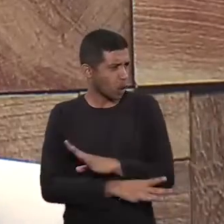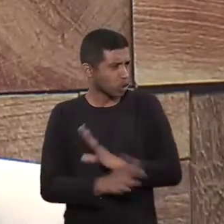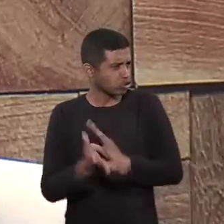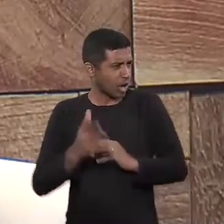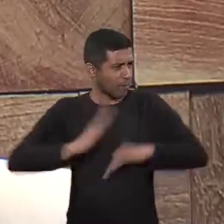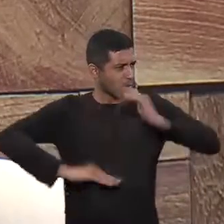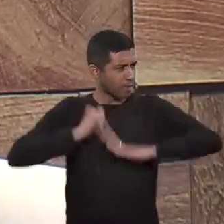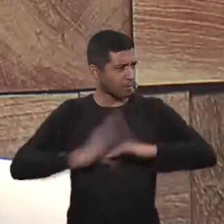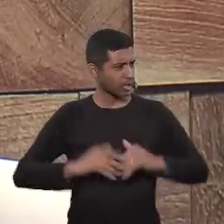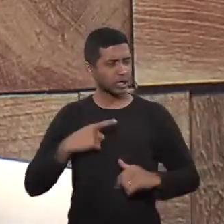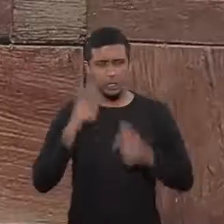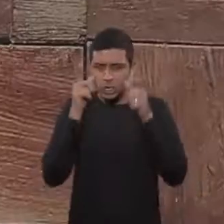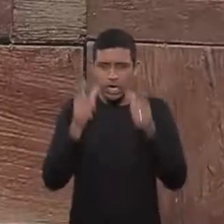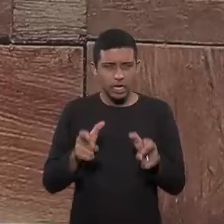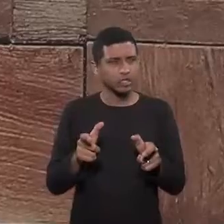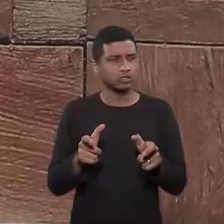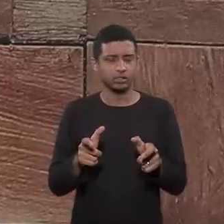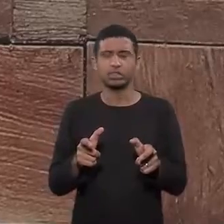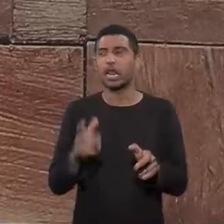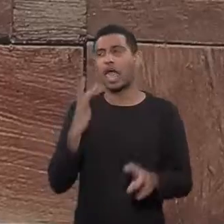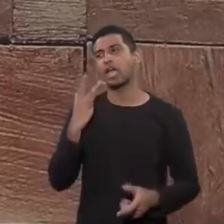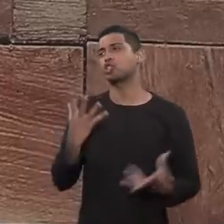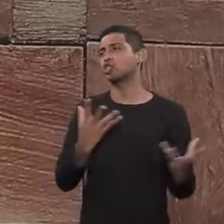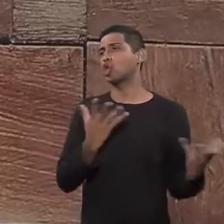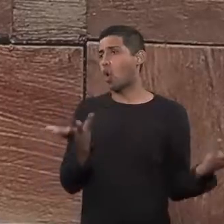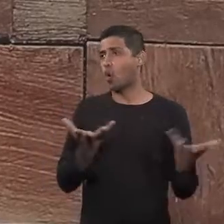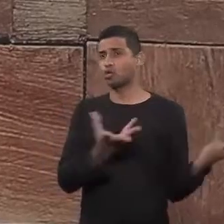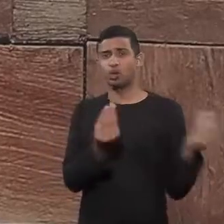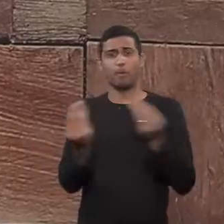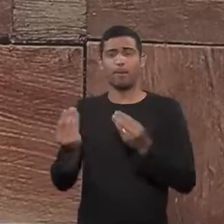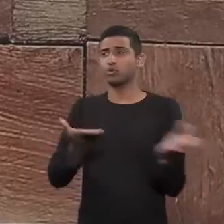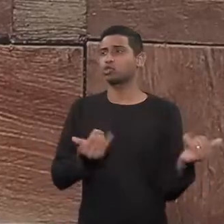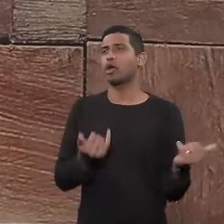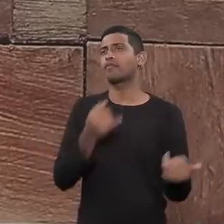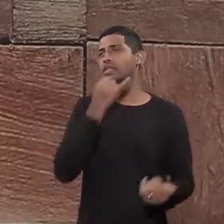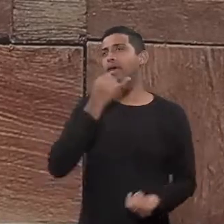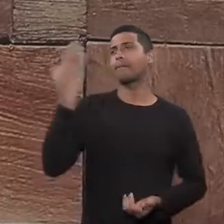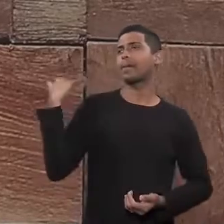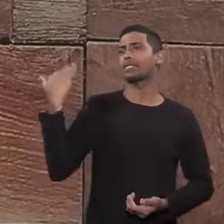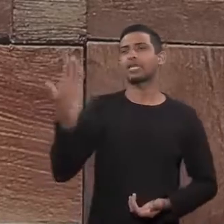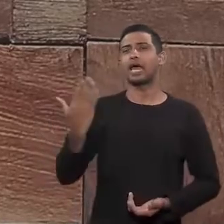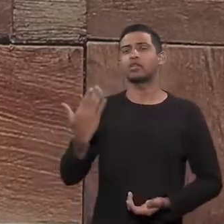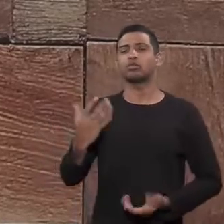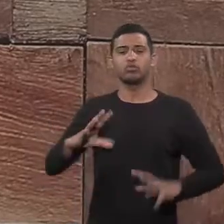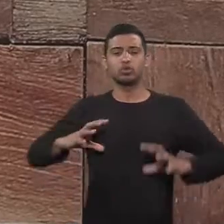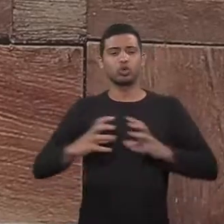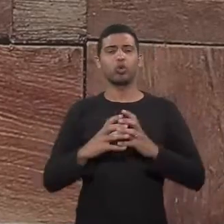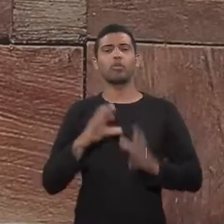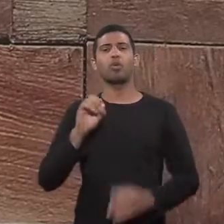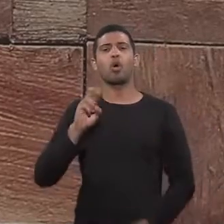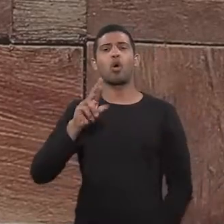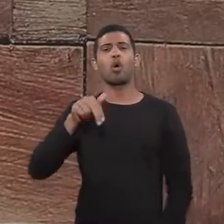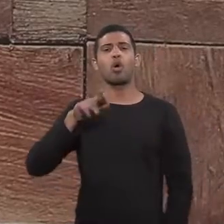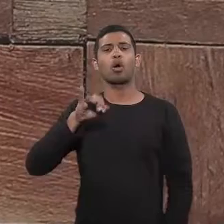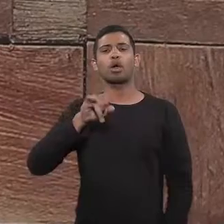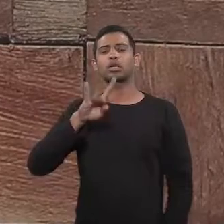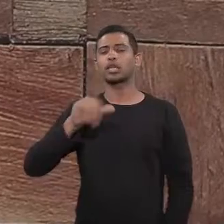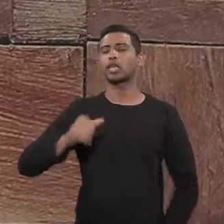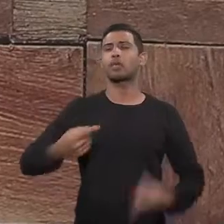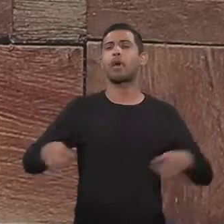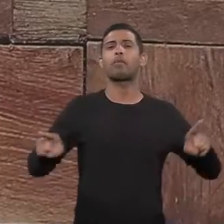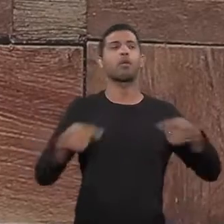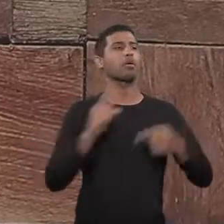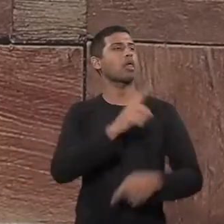mais interessados, você acha? Eu acho que hoje tem muitos jovens que a gente não via antigamente, por exemplo, nas orquestras, né? Hoje você pega uma